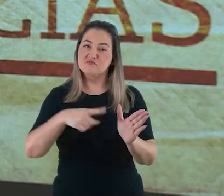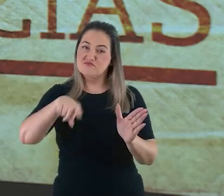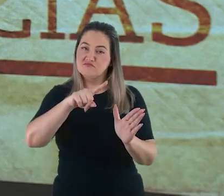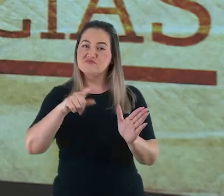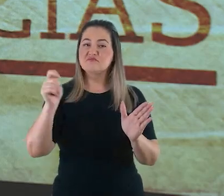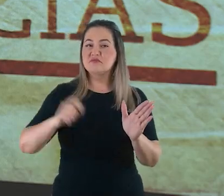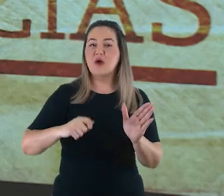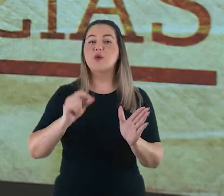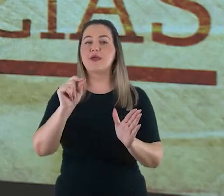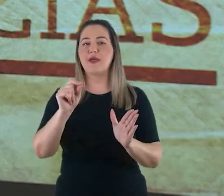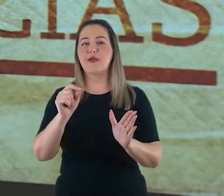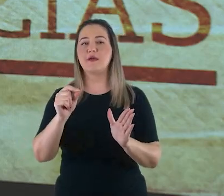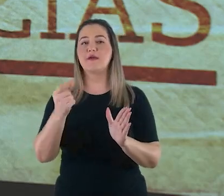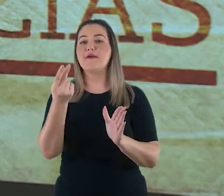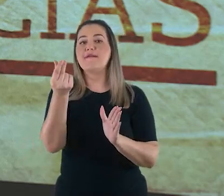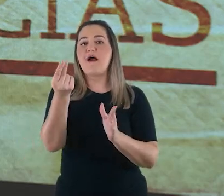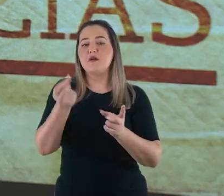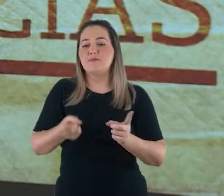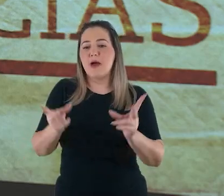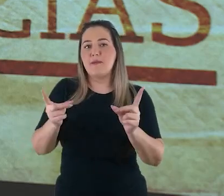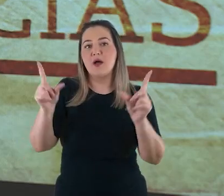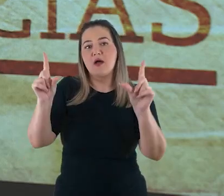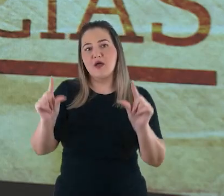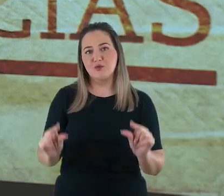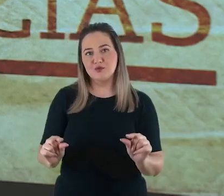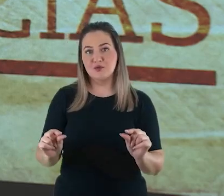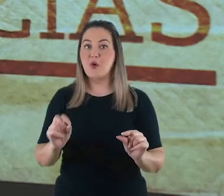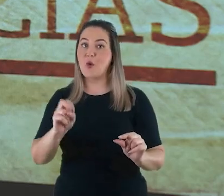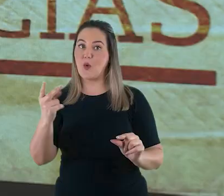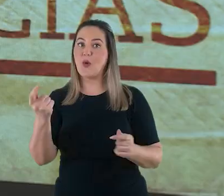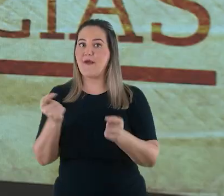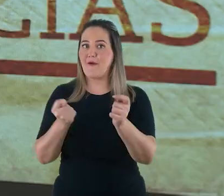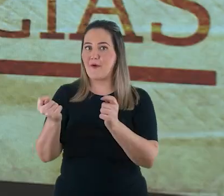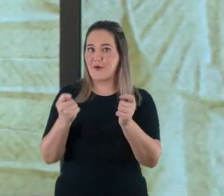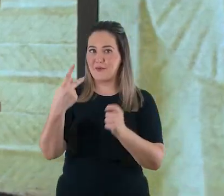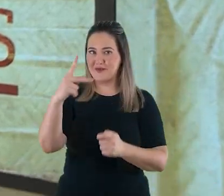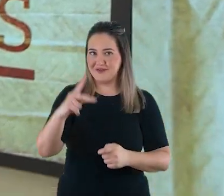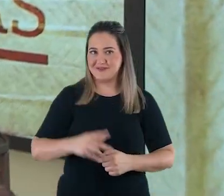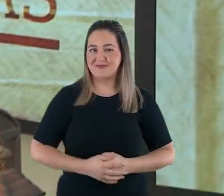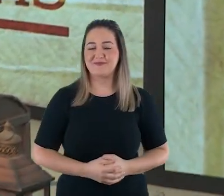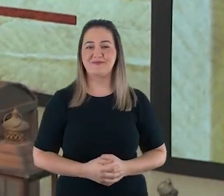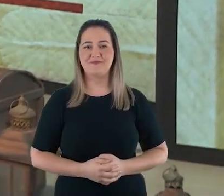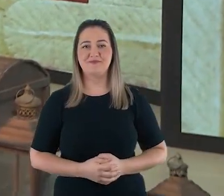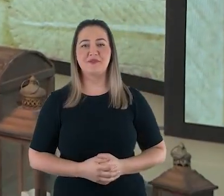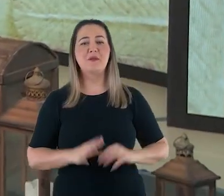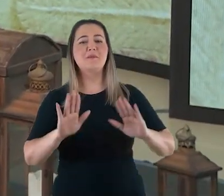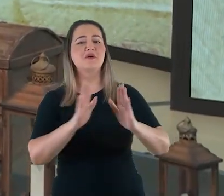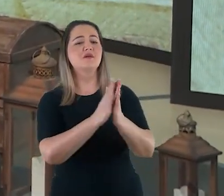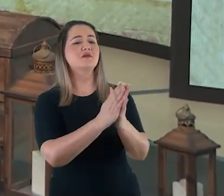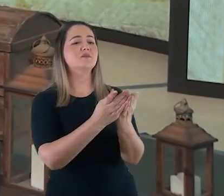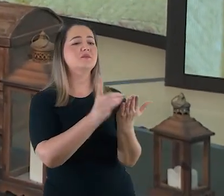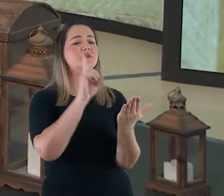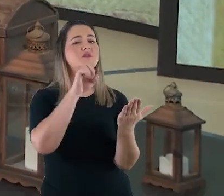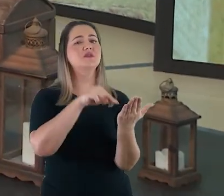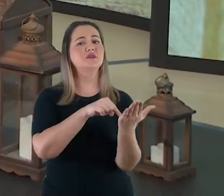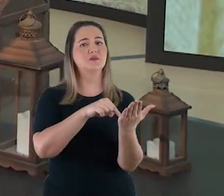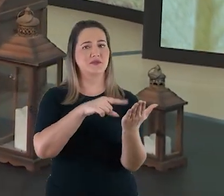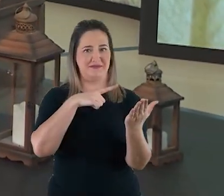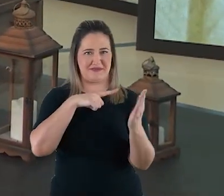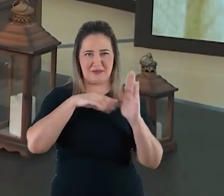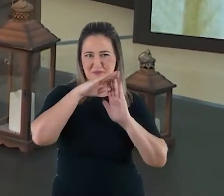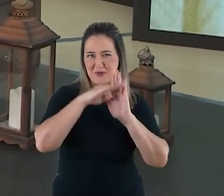ter redução em seus gastos, quem sabe uma boa economia para o seu bolso. E quanto à Bíblia? Existe algum programa